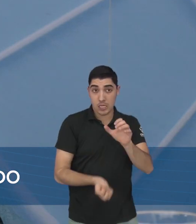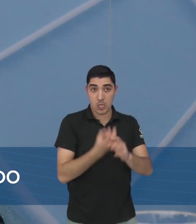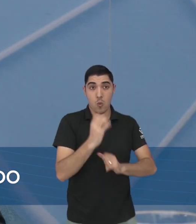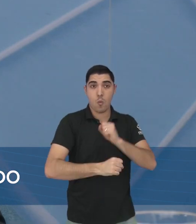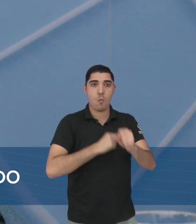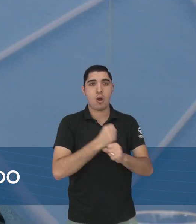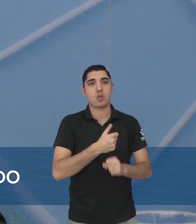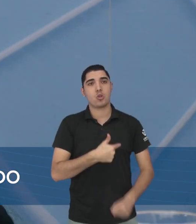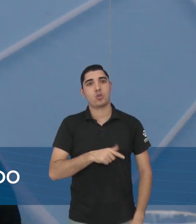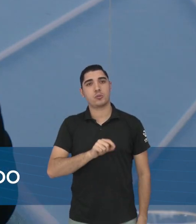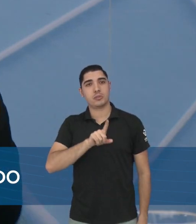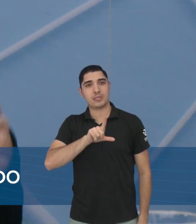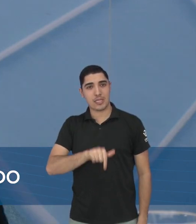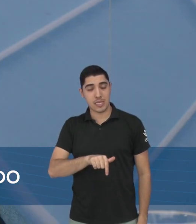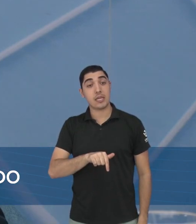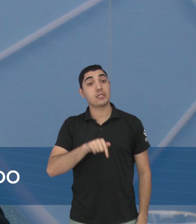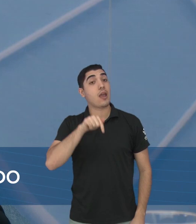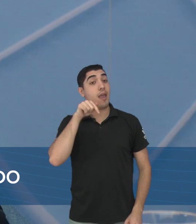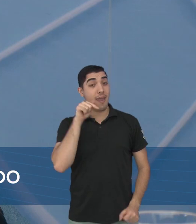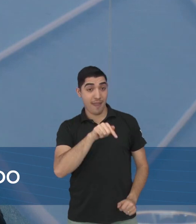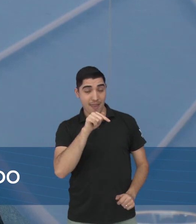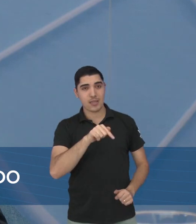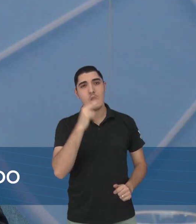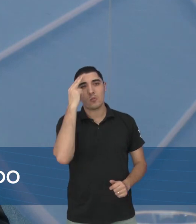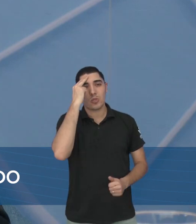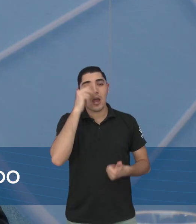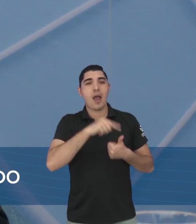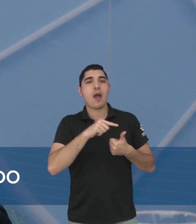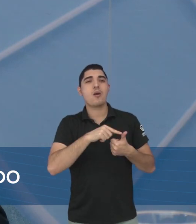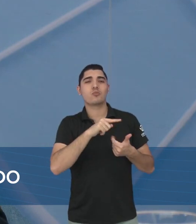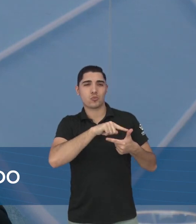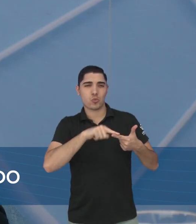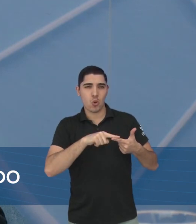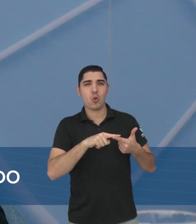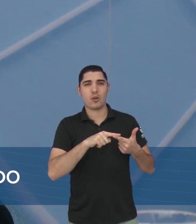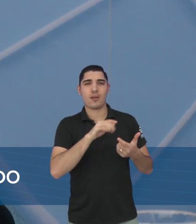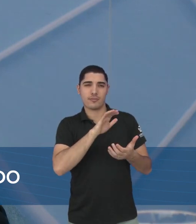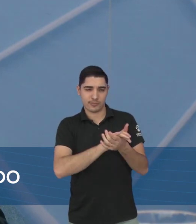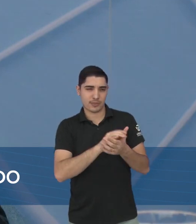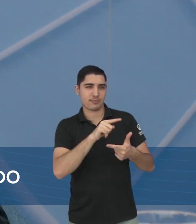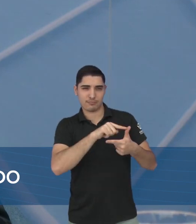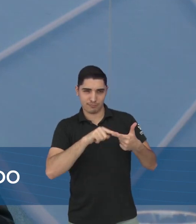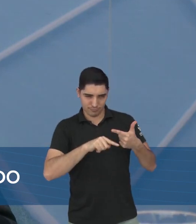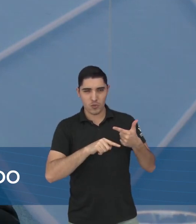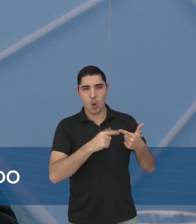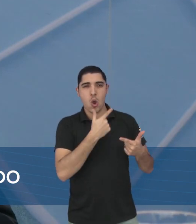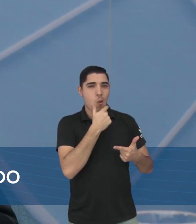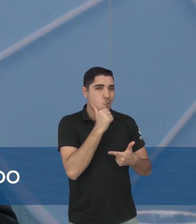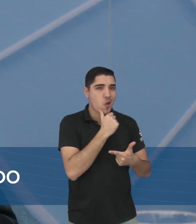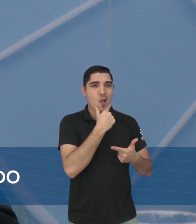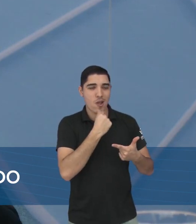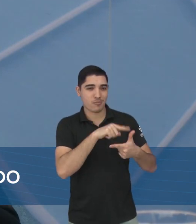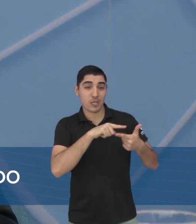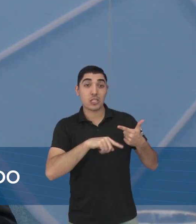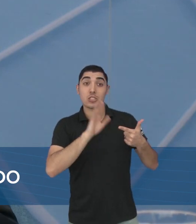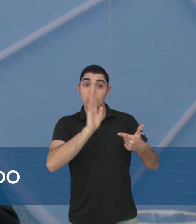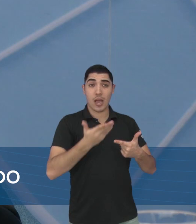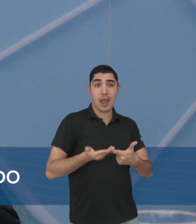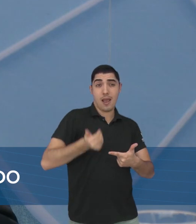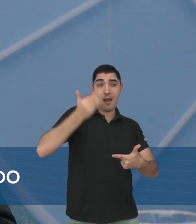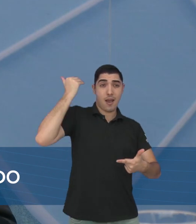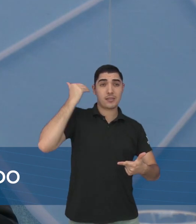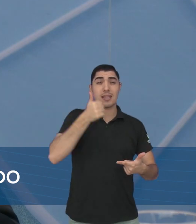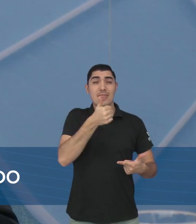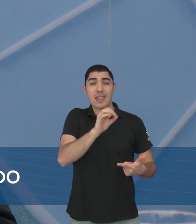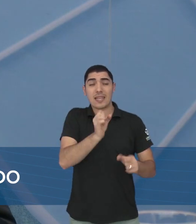2017, né? Era um sonho, né, de um casal, a dona Aida e o seu Hélio Librandes, né, que realizavam já há